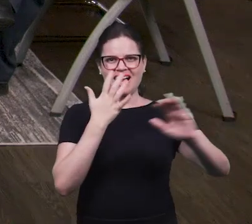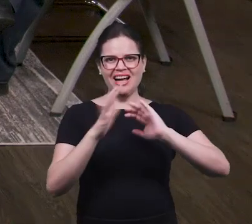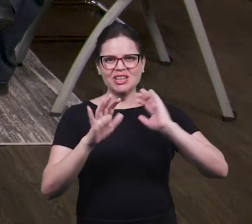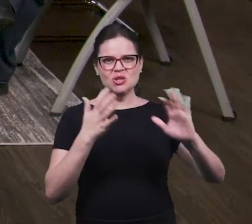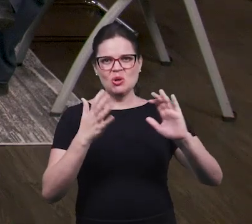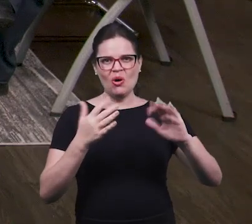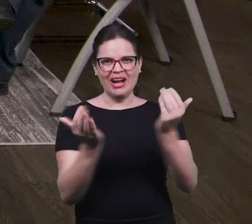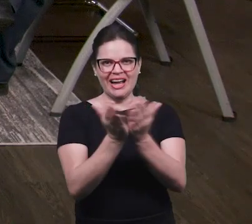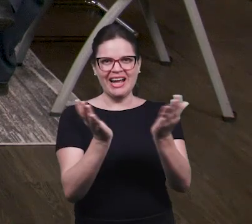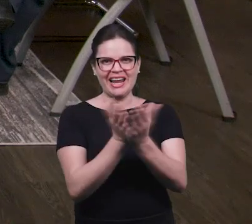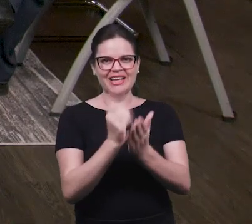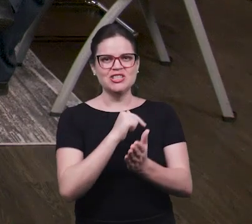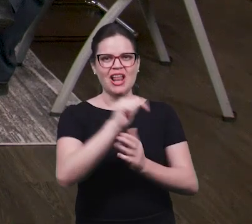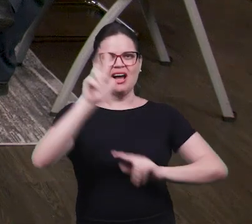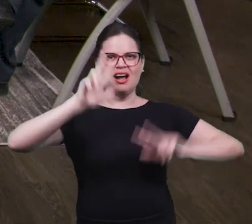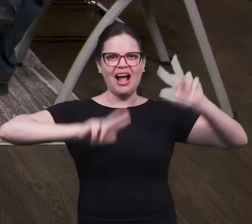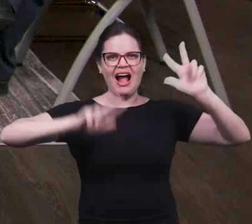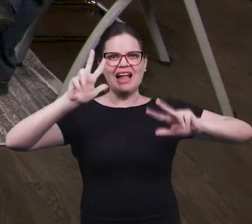precisa disso?